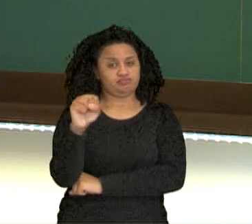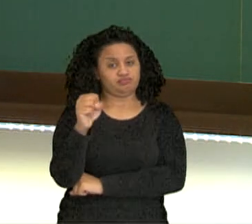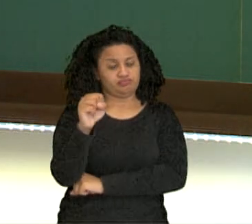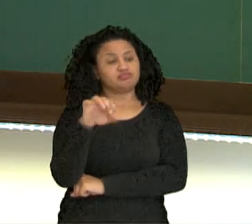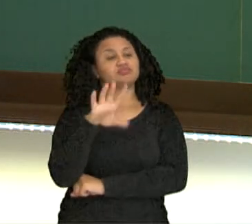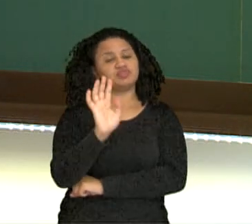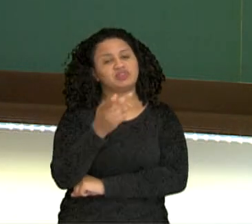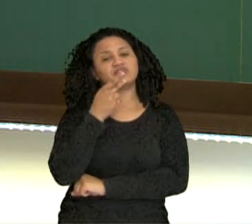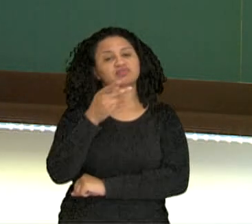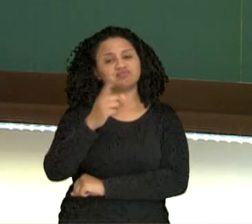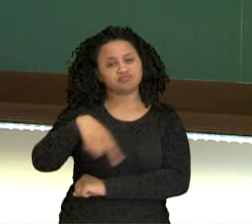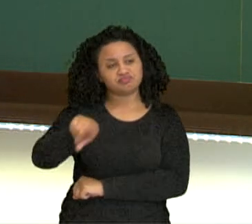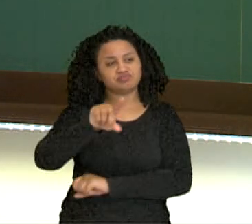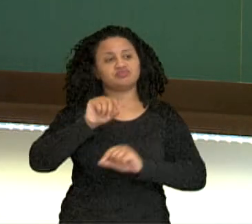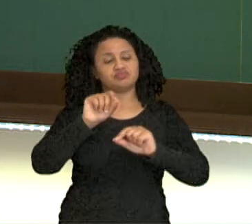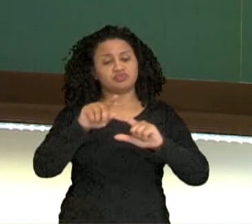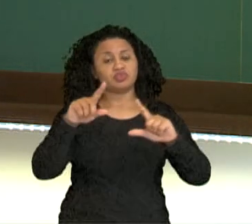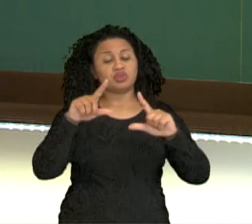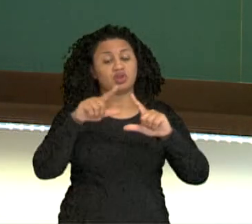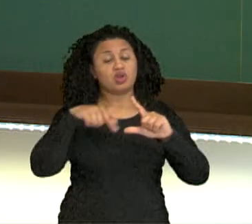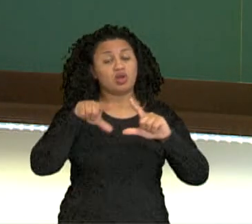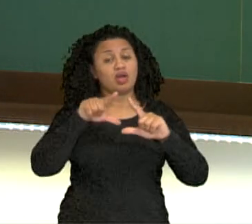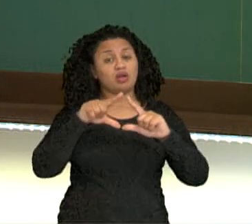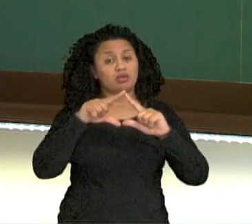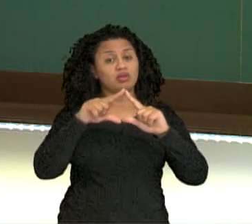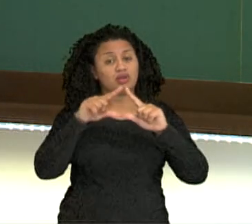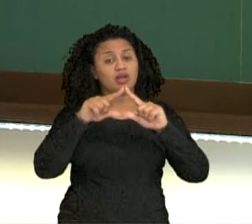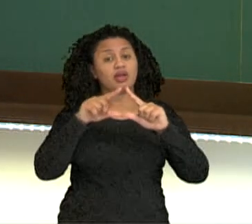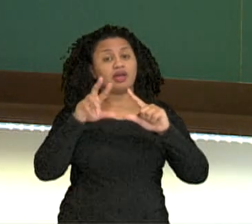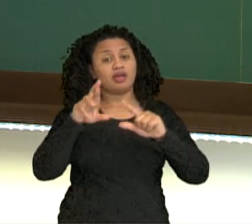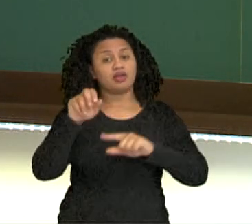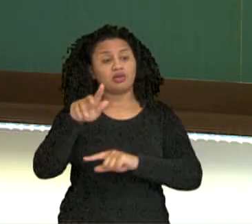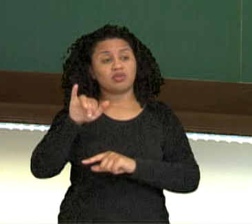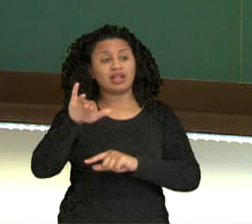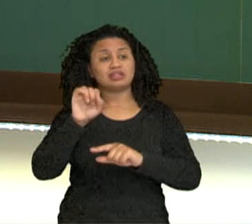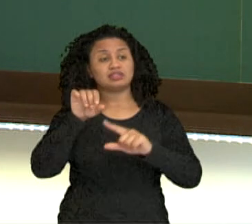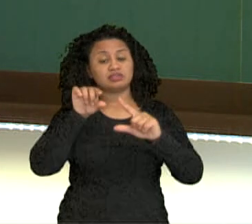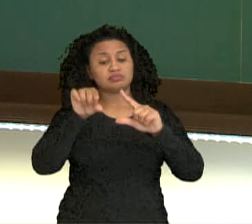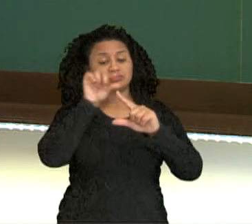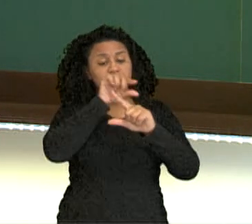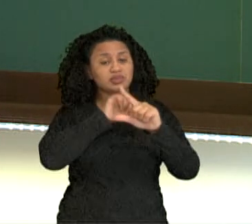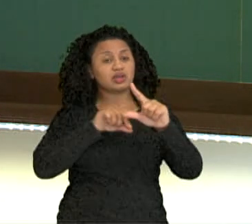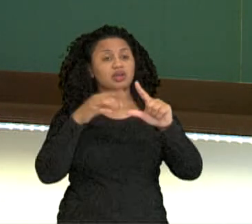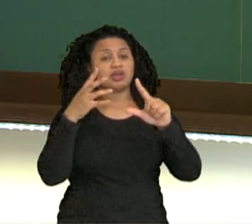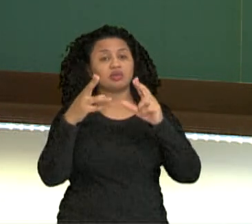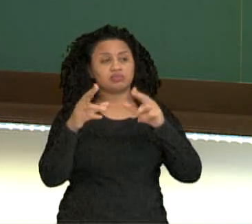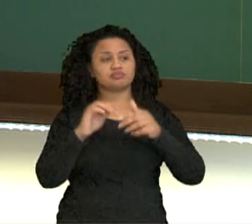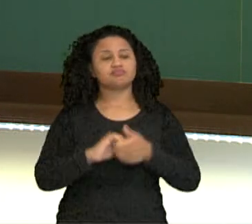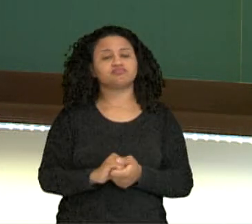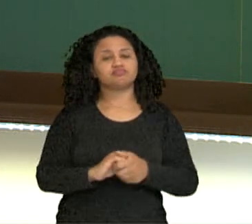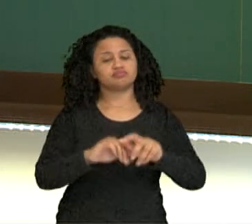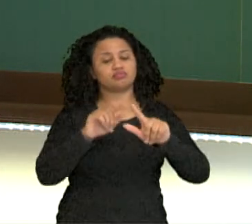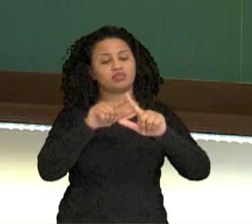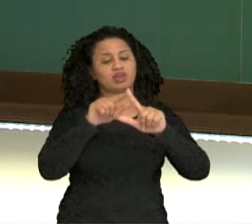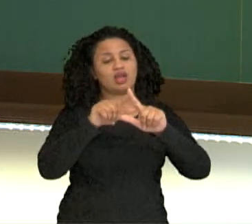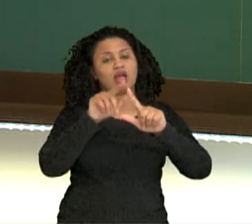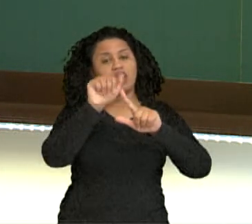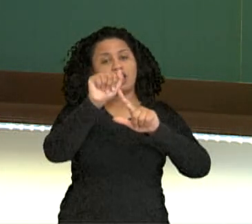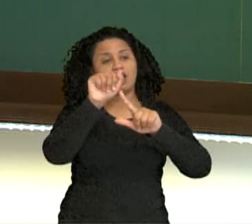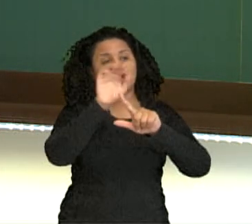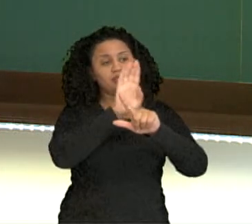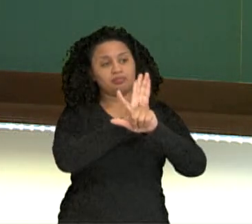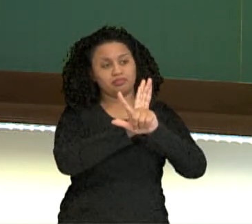com vocês, um polígono é regular quando seus lados possuem a mesma medida. Então, o lado AB